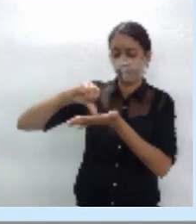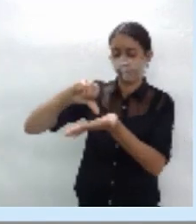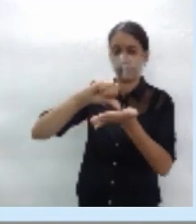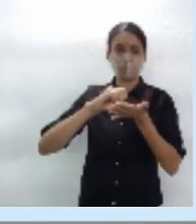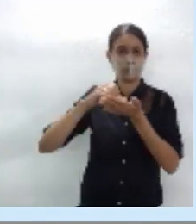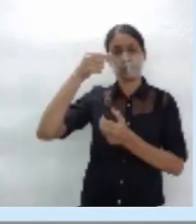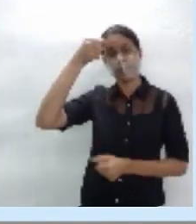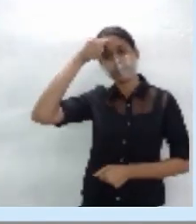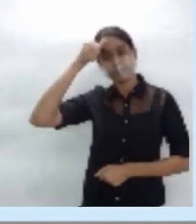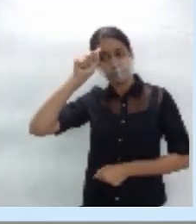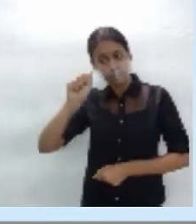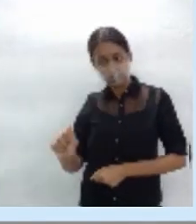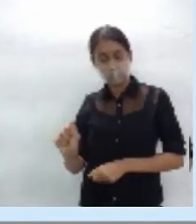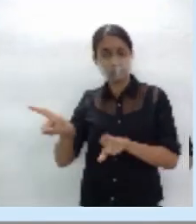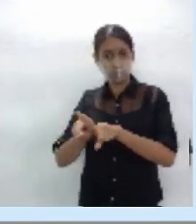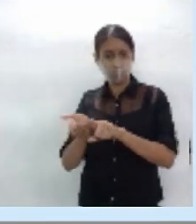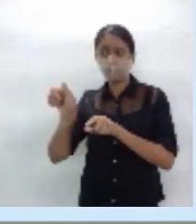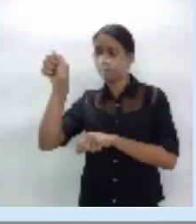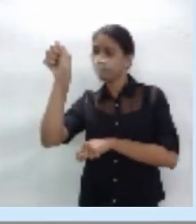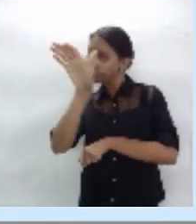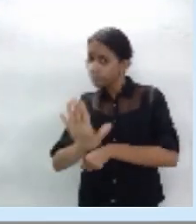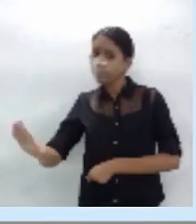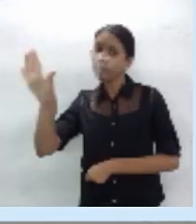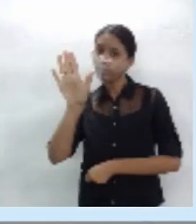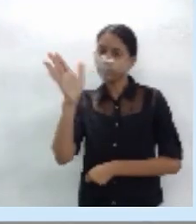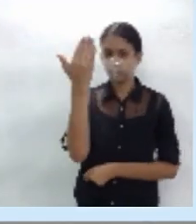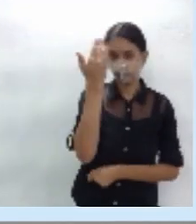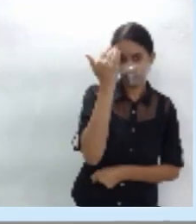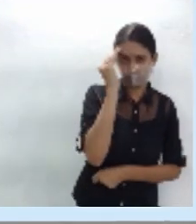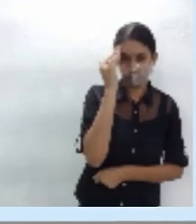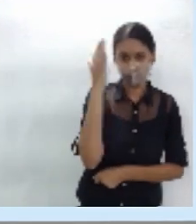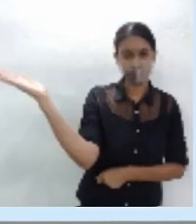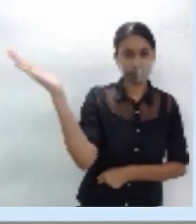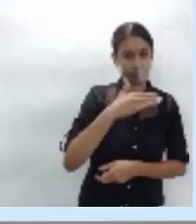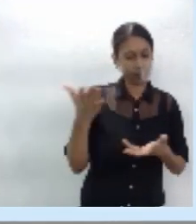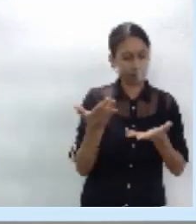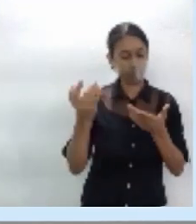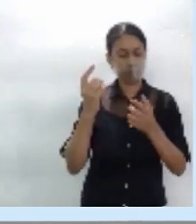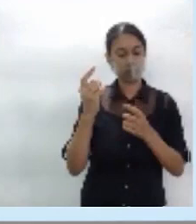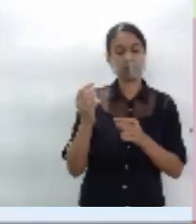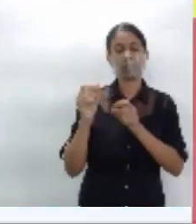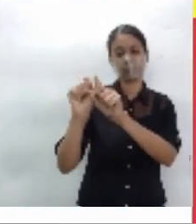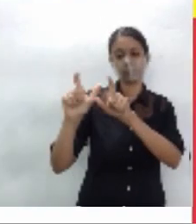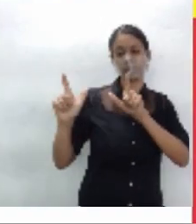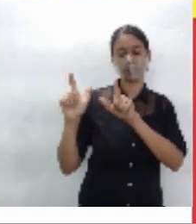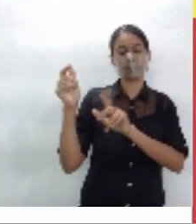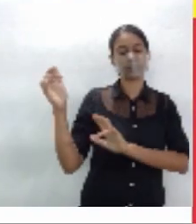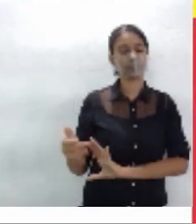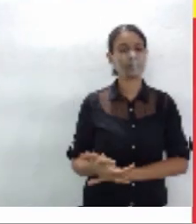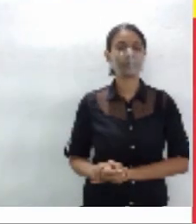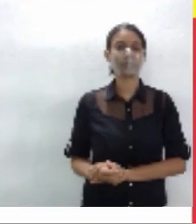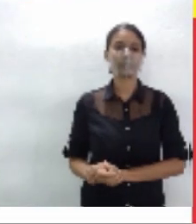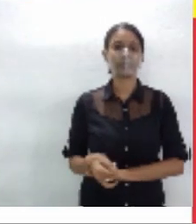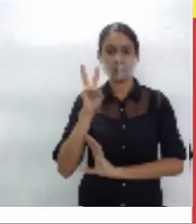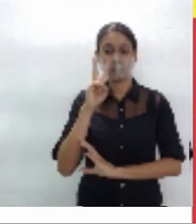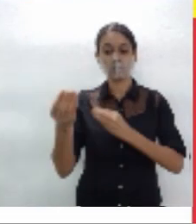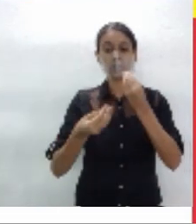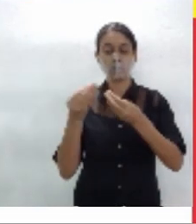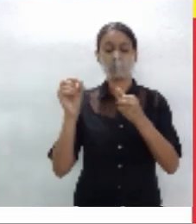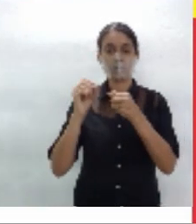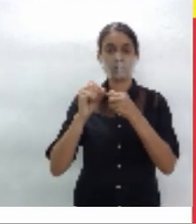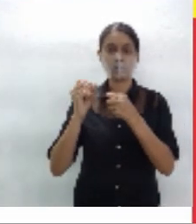na Ásia e na África. Compreendeu? Vem comigo para a próxima tela para a gente ver como é que foi